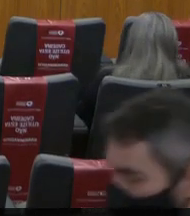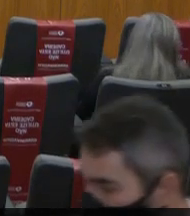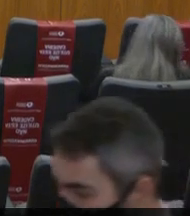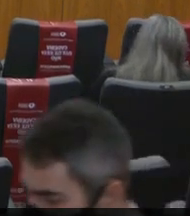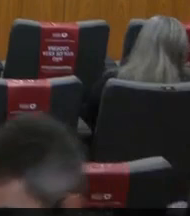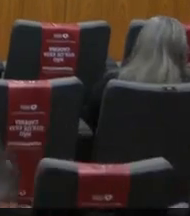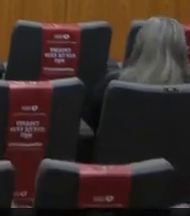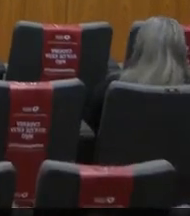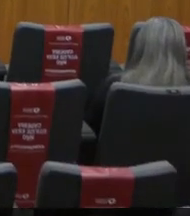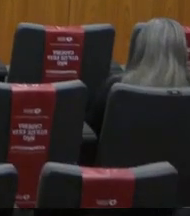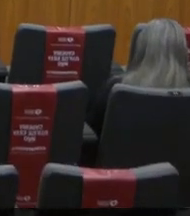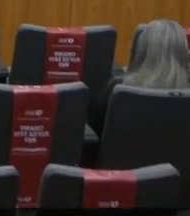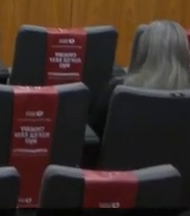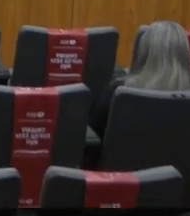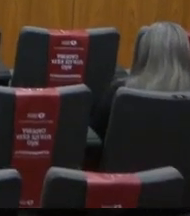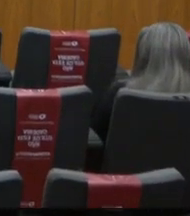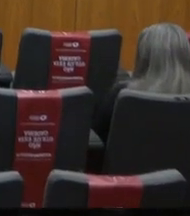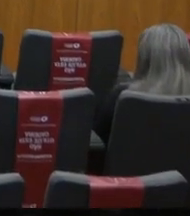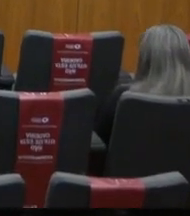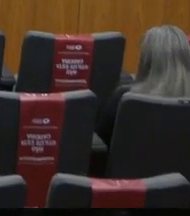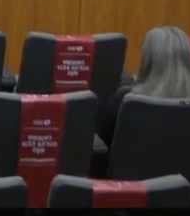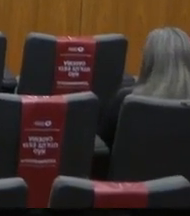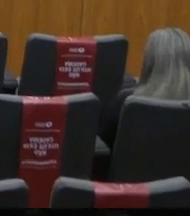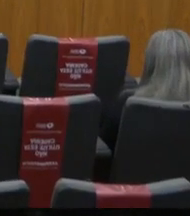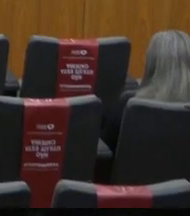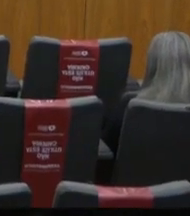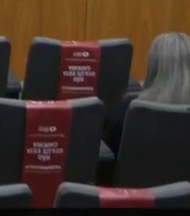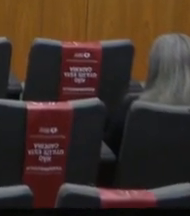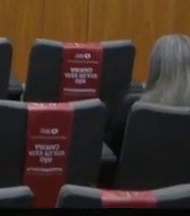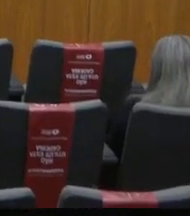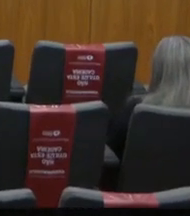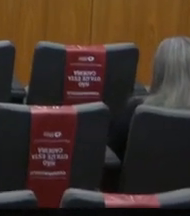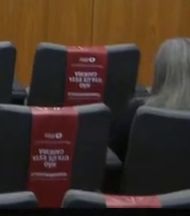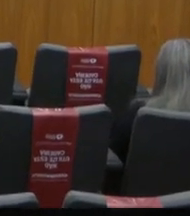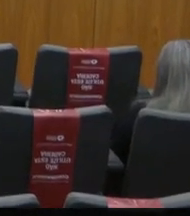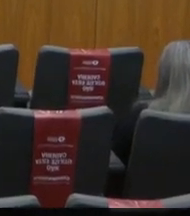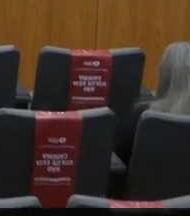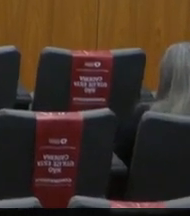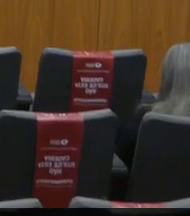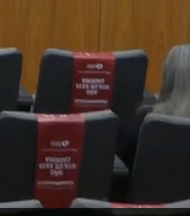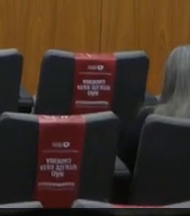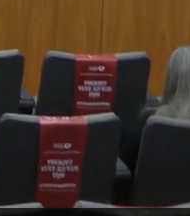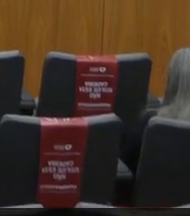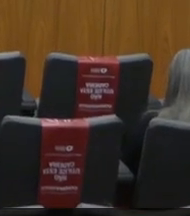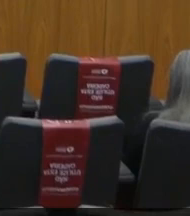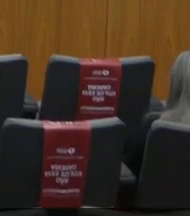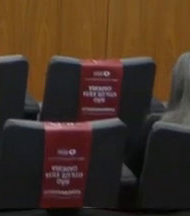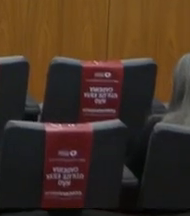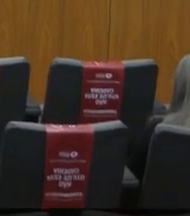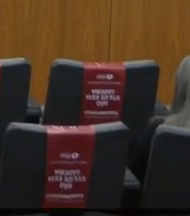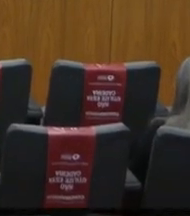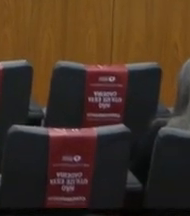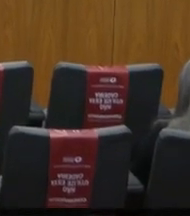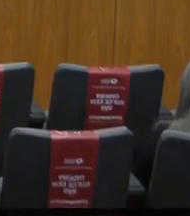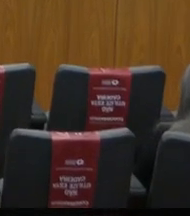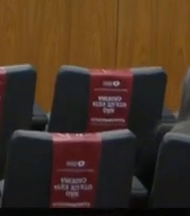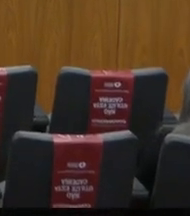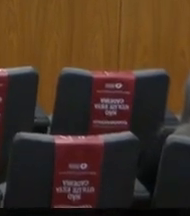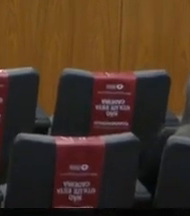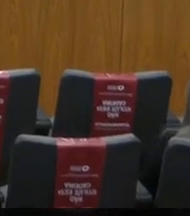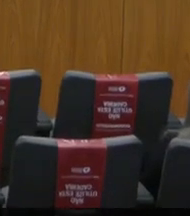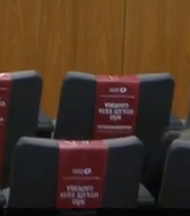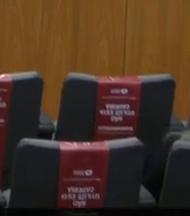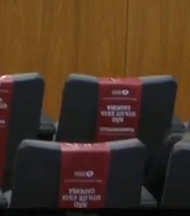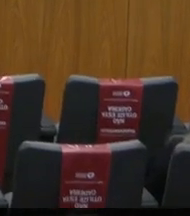indireta devem comparecer à Assembleia para prestar informações sobre suas gestões nesta